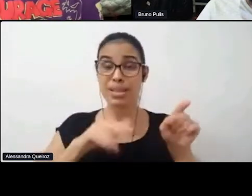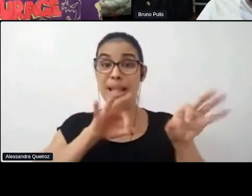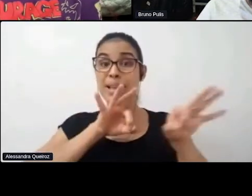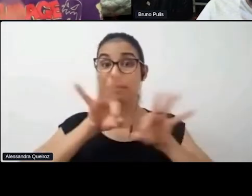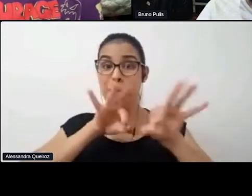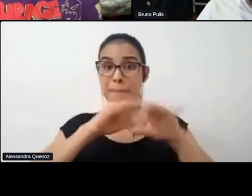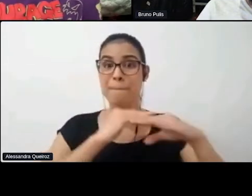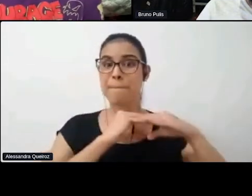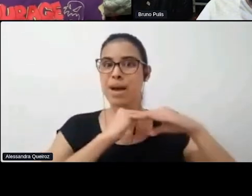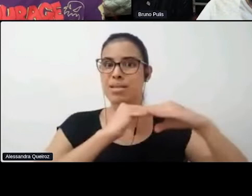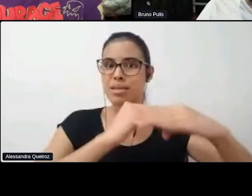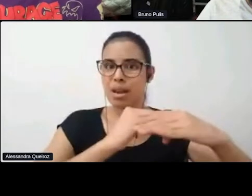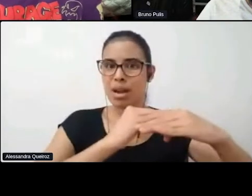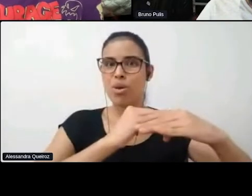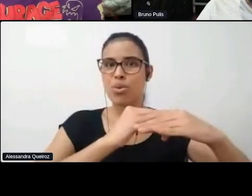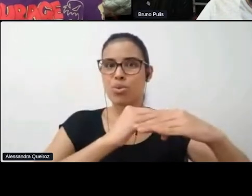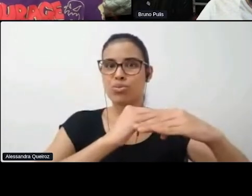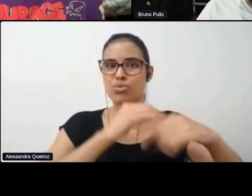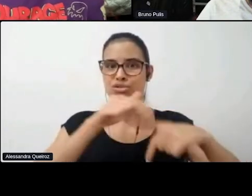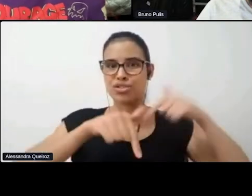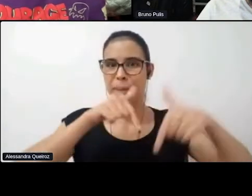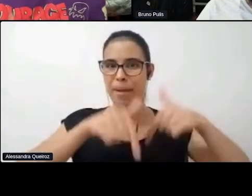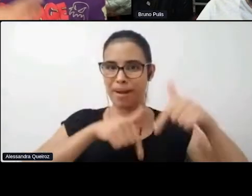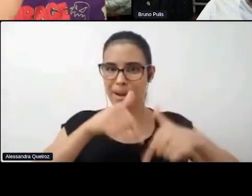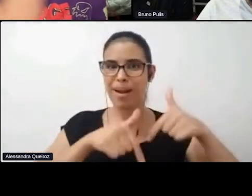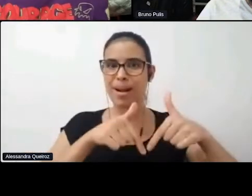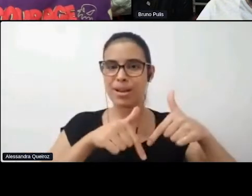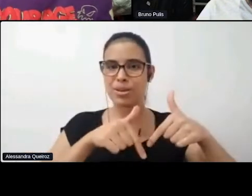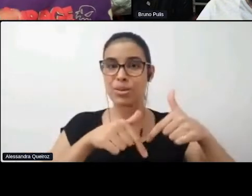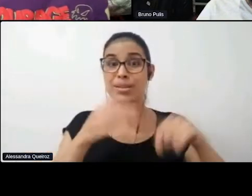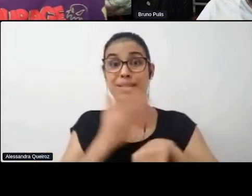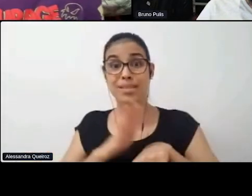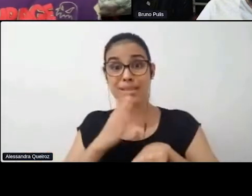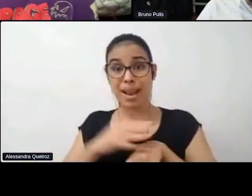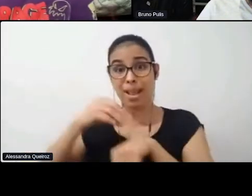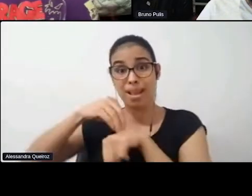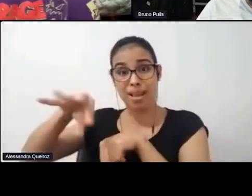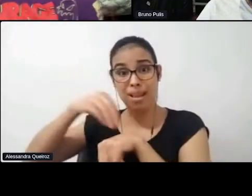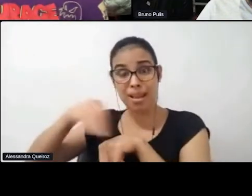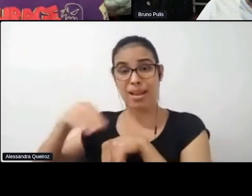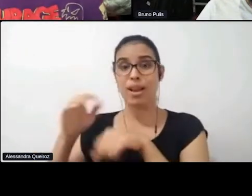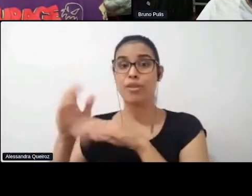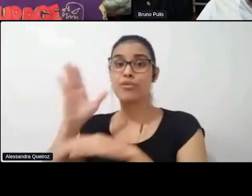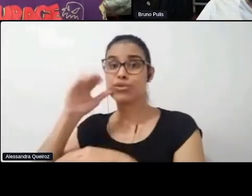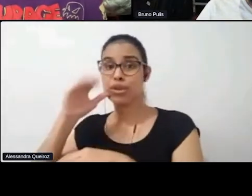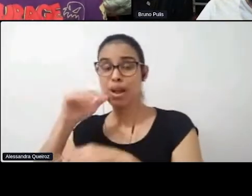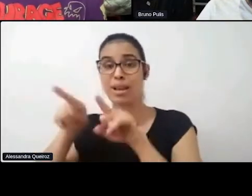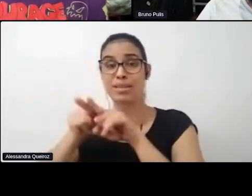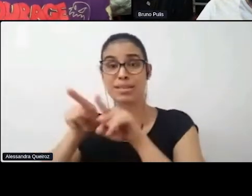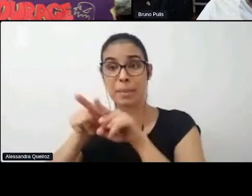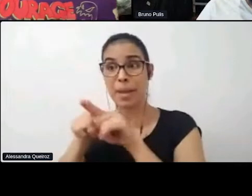trabalhar com pessoas e produtos também, para esses times de design e desenvolvimento. Por que não